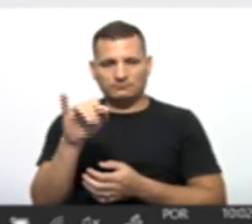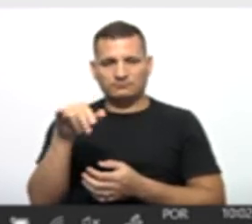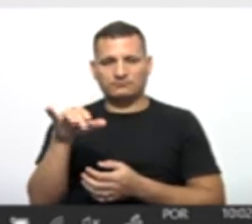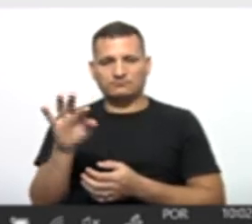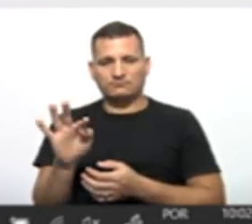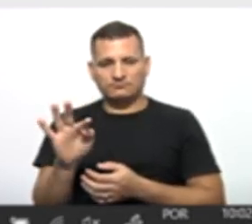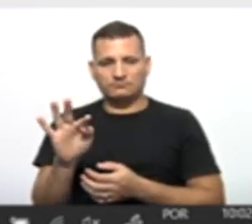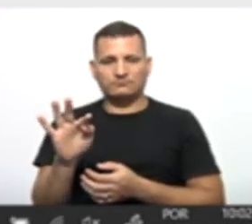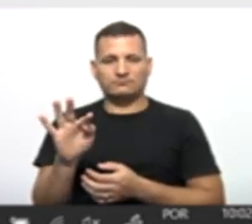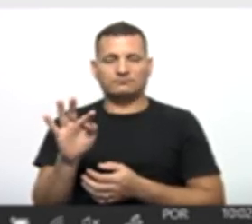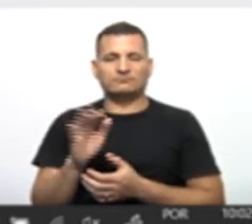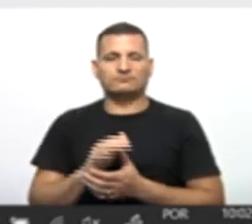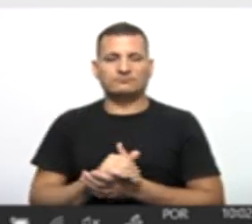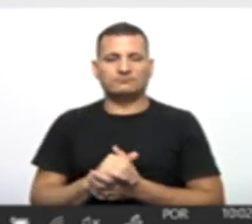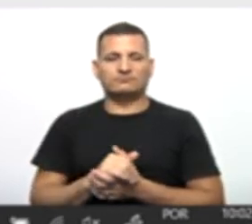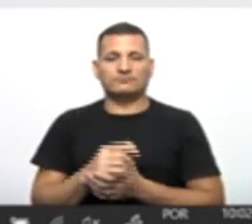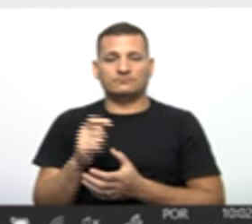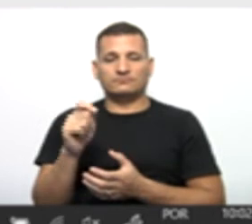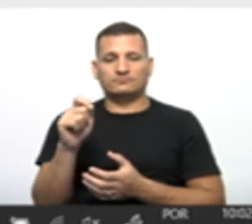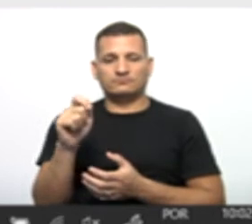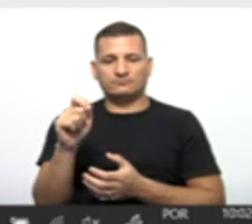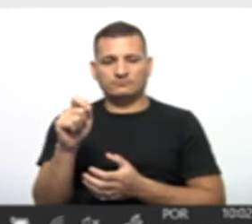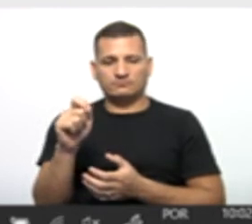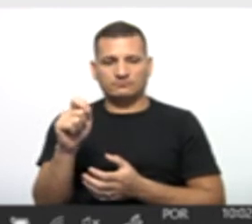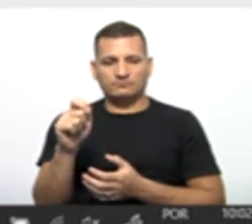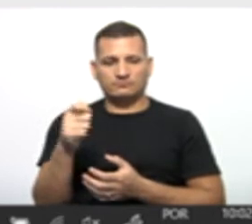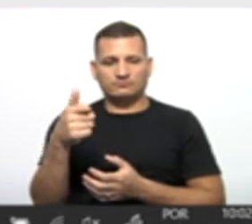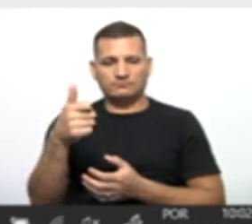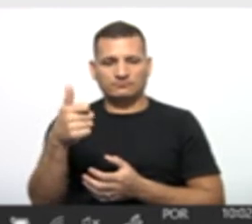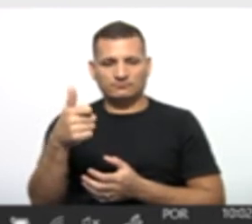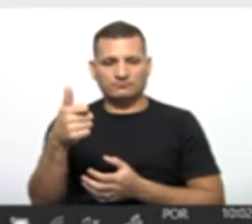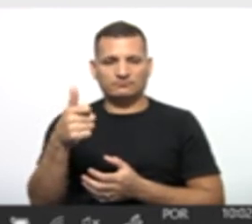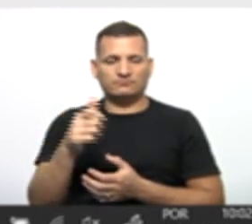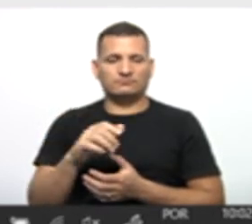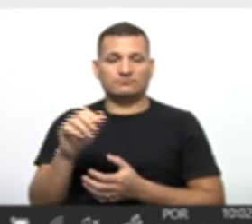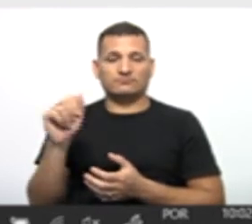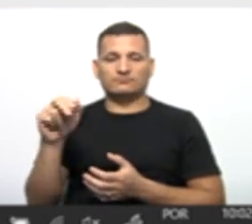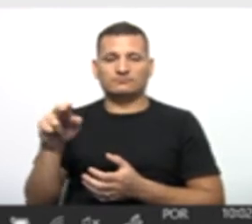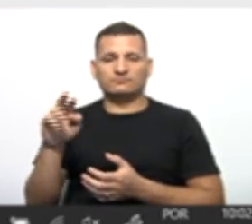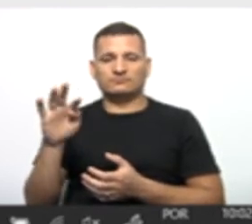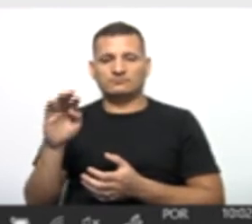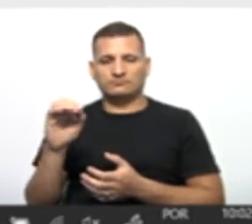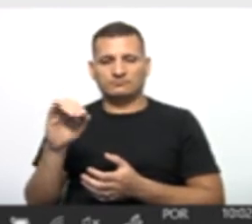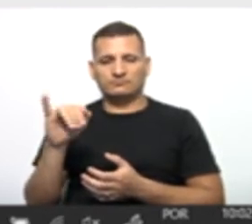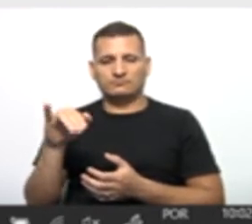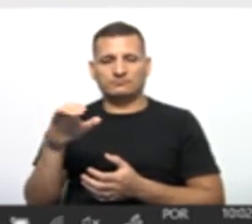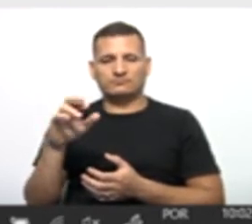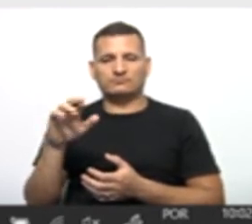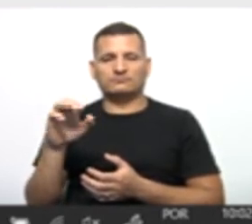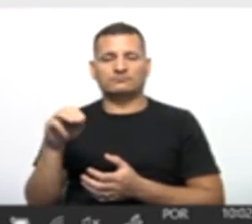não pode ser nulo, é uma chave primária, e autoincremento, que foi um